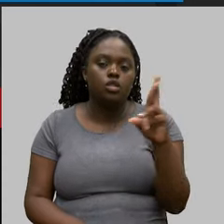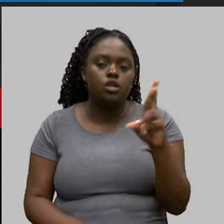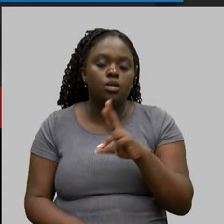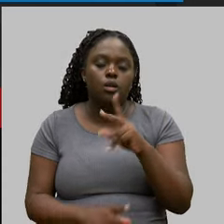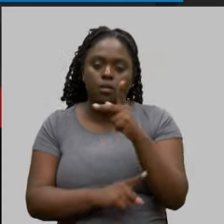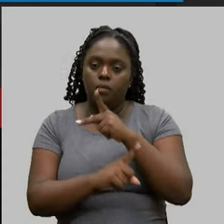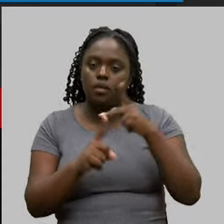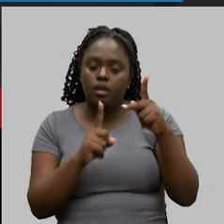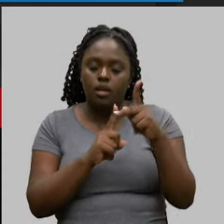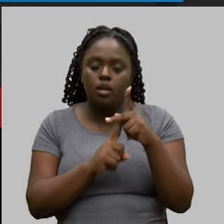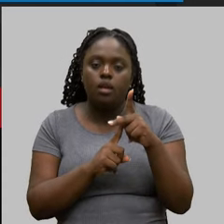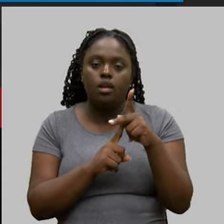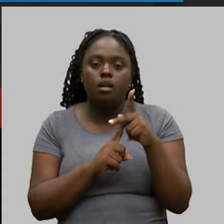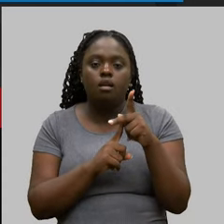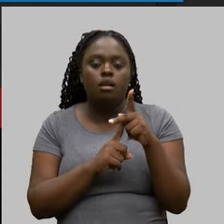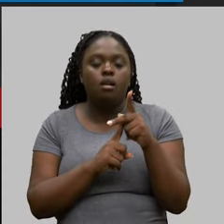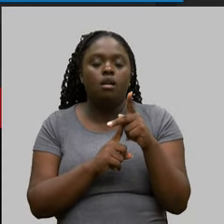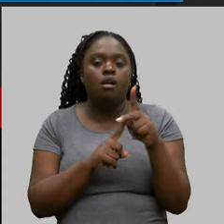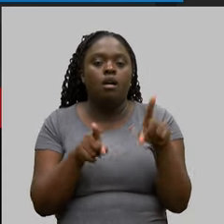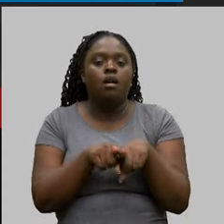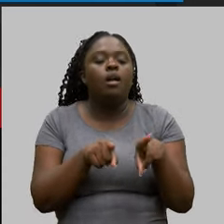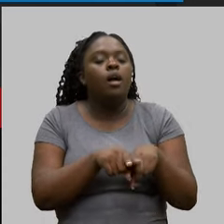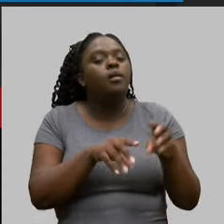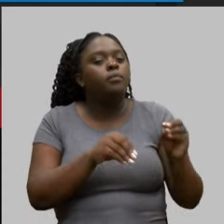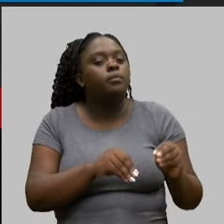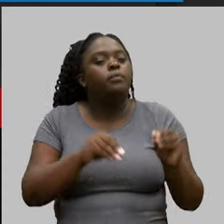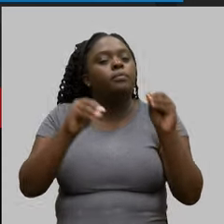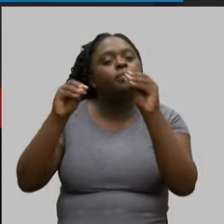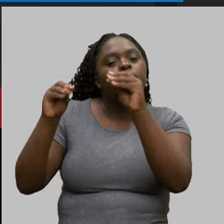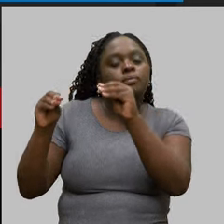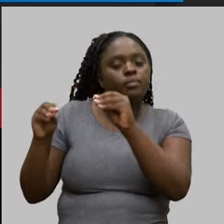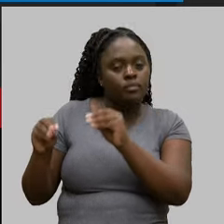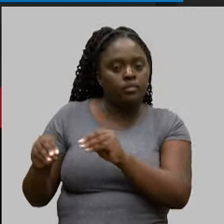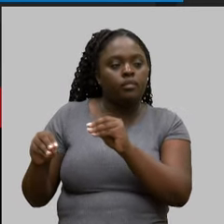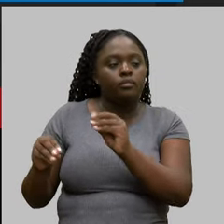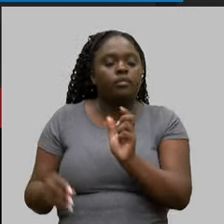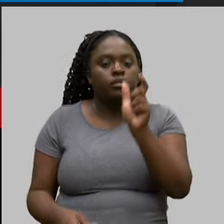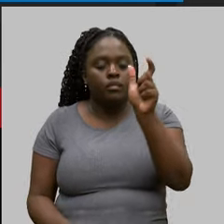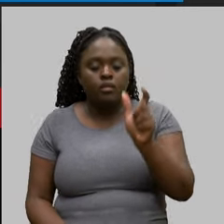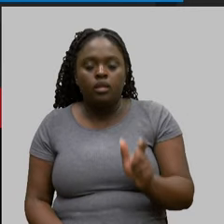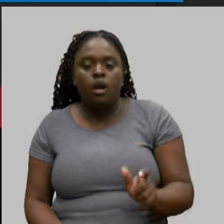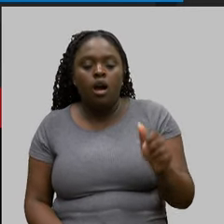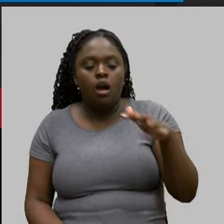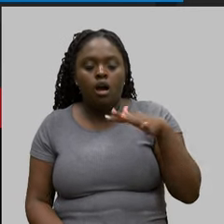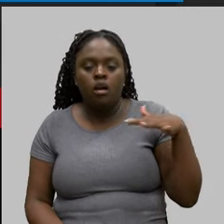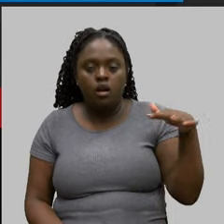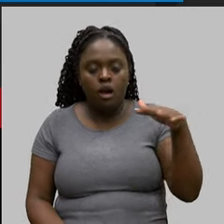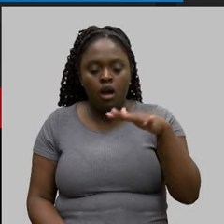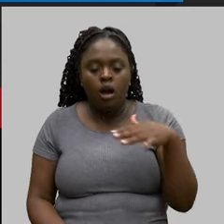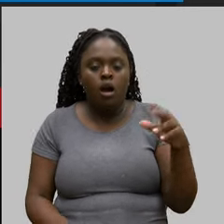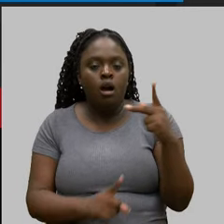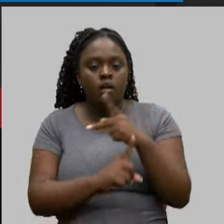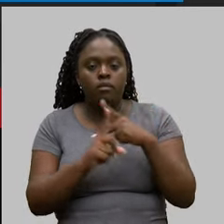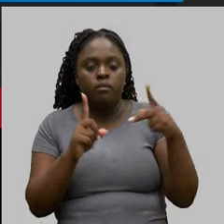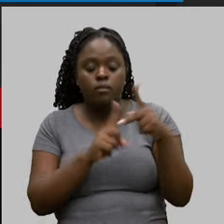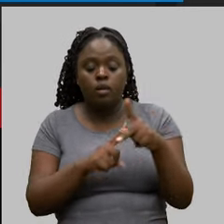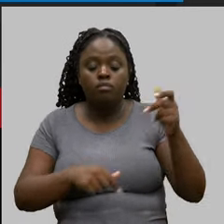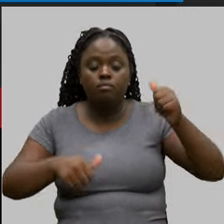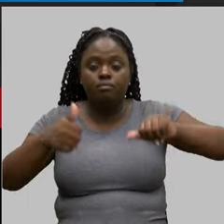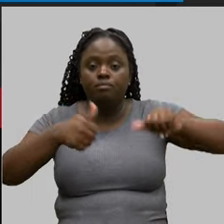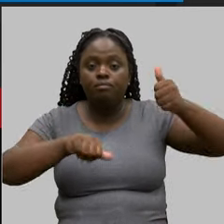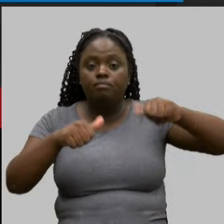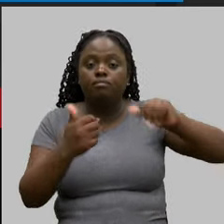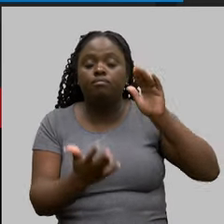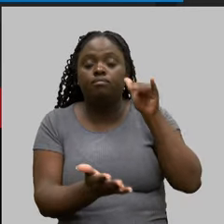e e migração dos respectivos segurados para o regime Geral de Previdência Social serão observados até